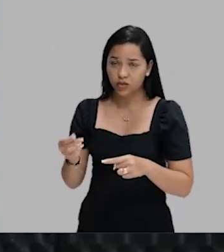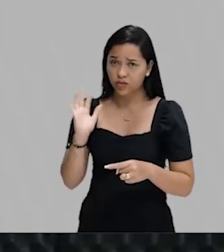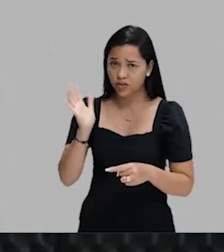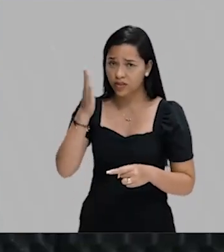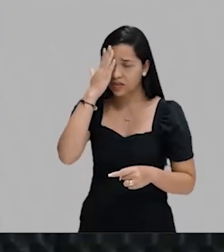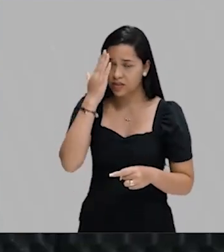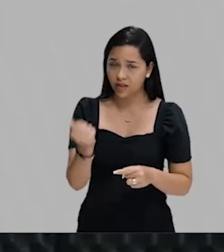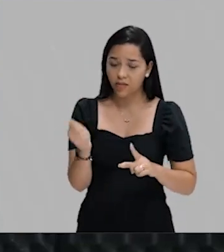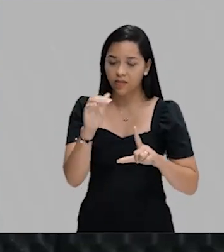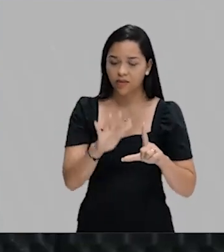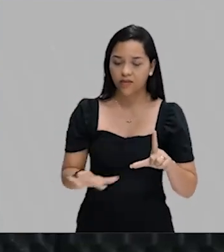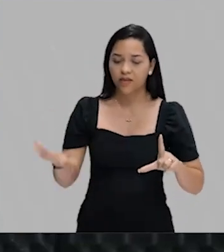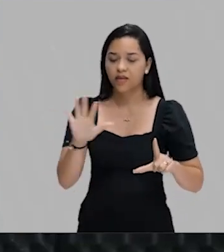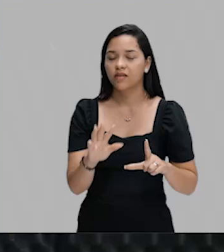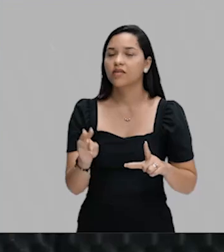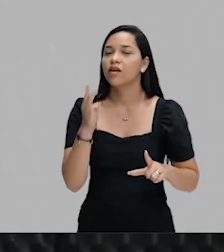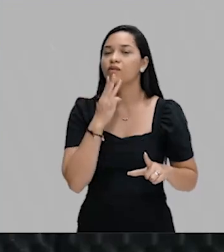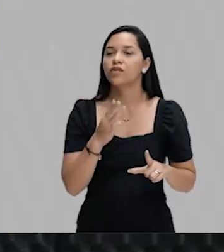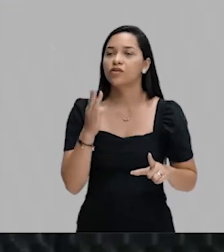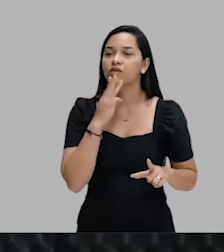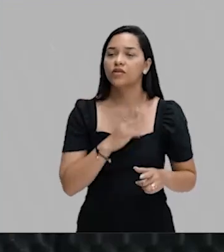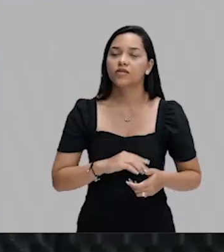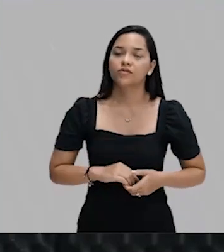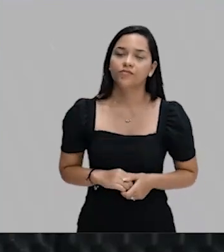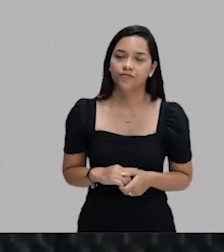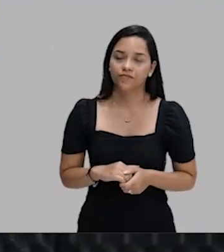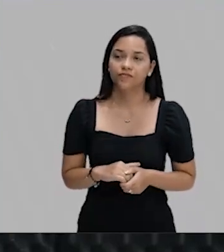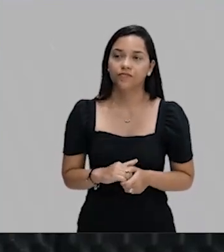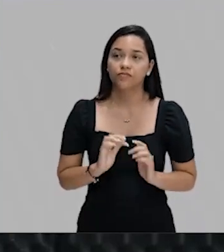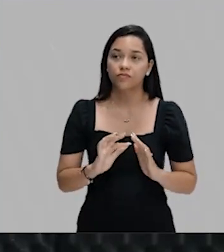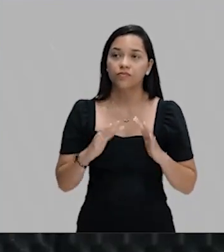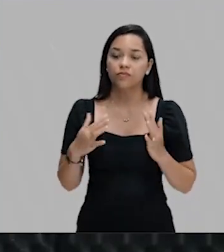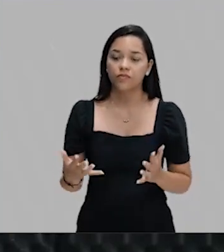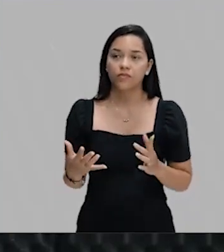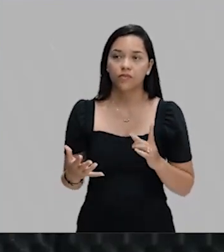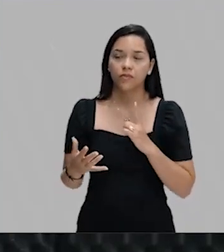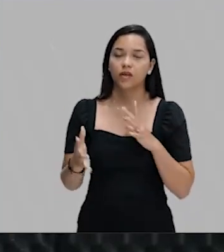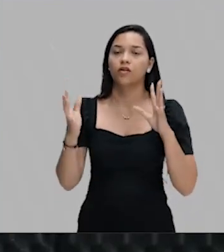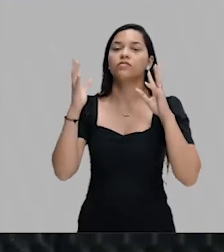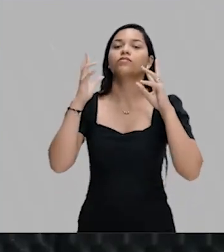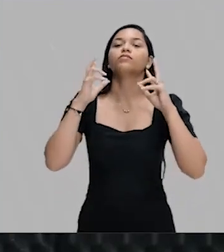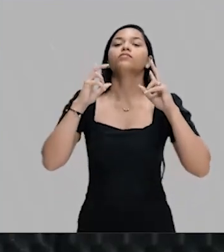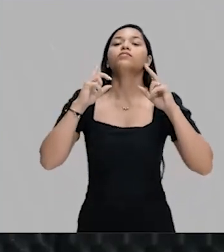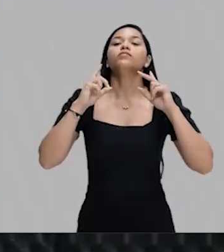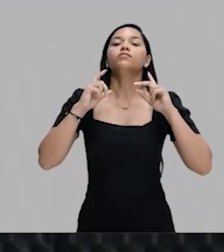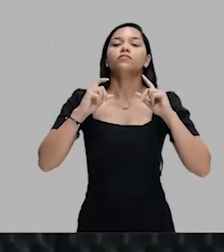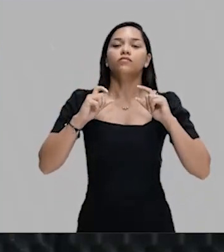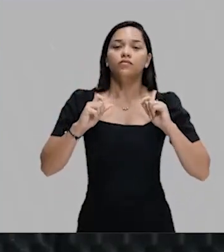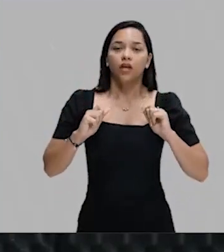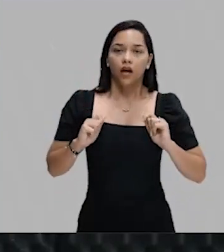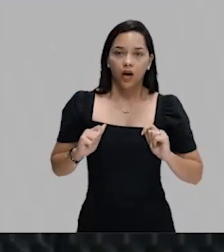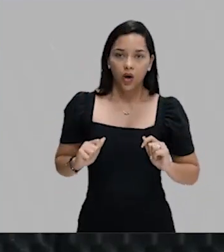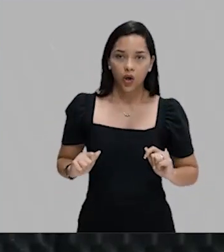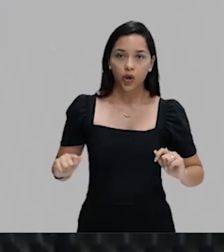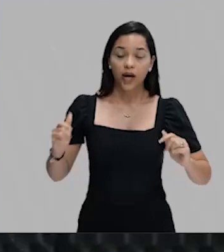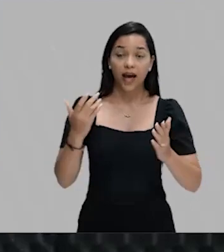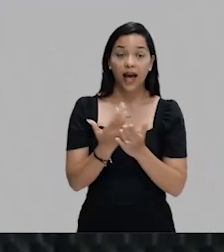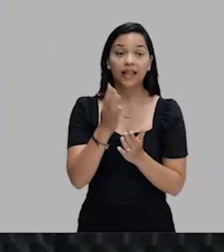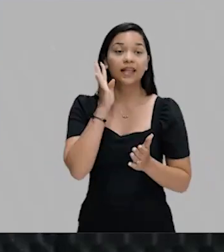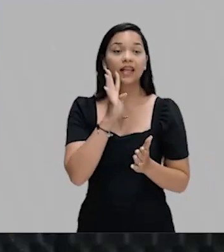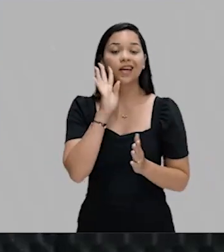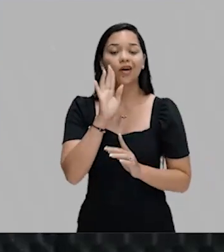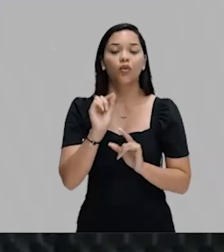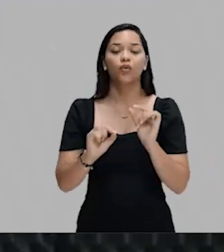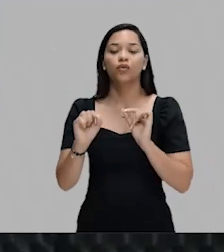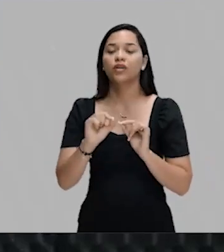sabe, né? Plataforma Gonçalves Dias. Galerinha, agora respira, tá certo? Porque hoje nós vamos ter uma aula muito legal e